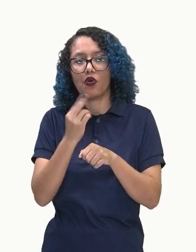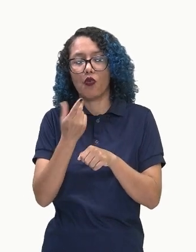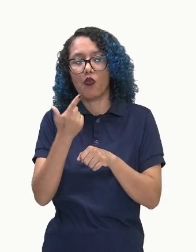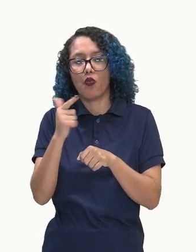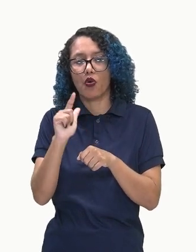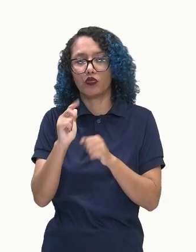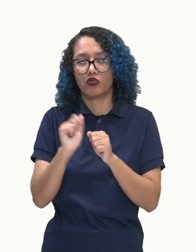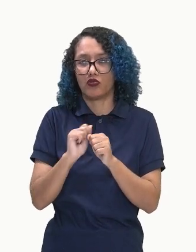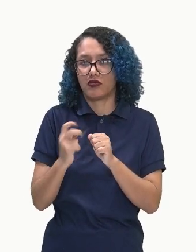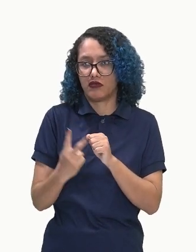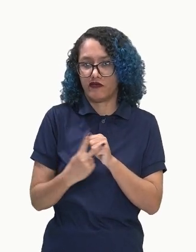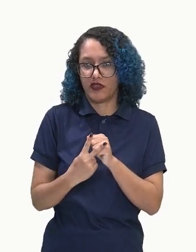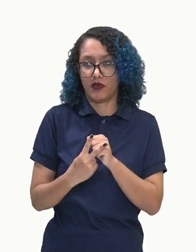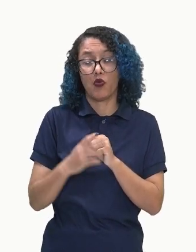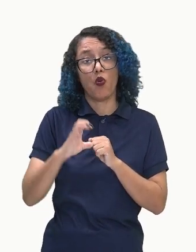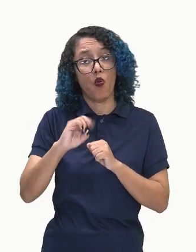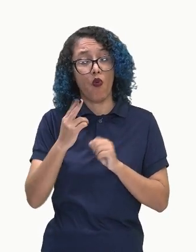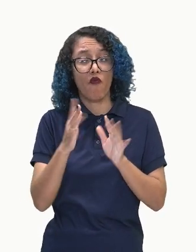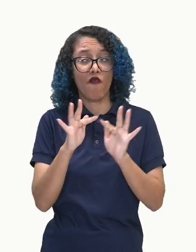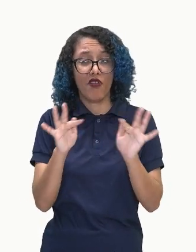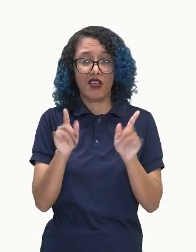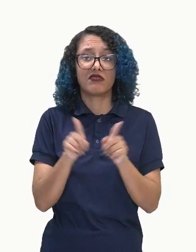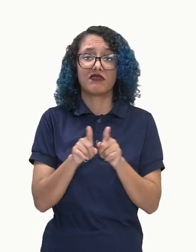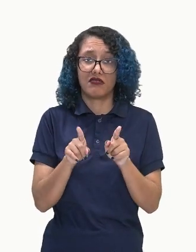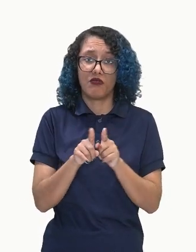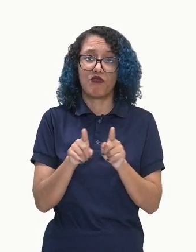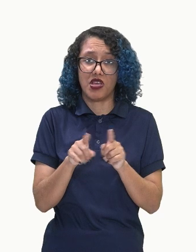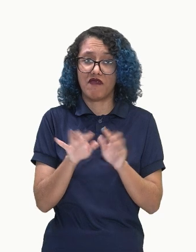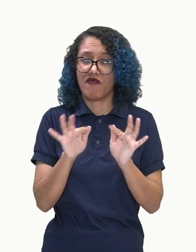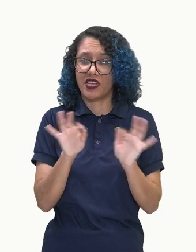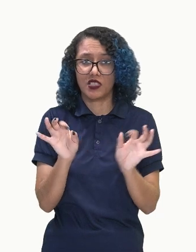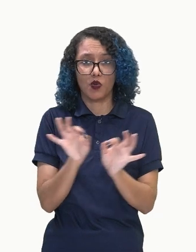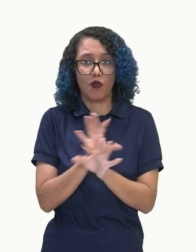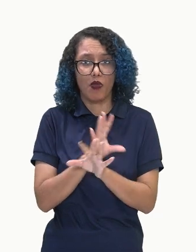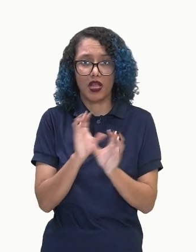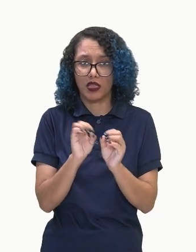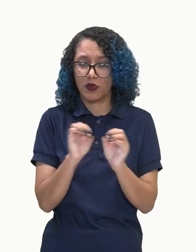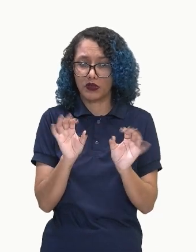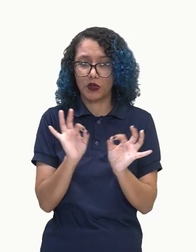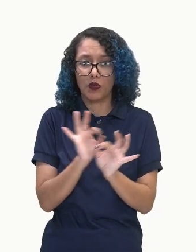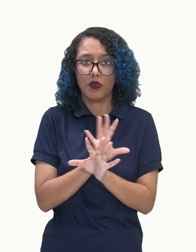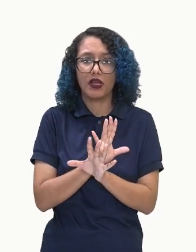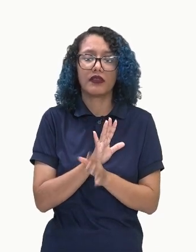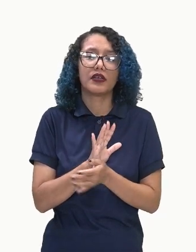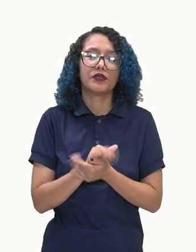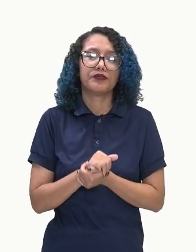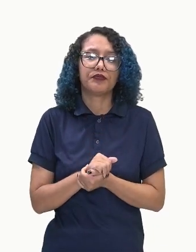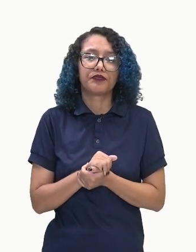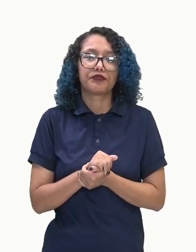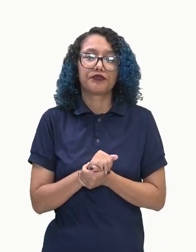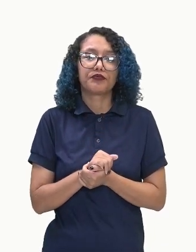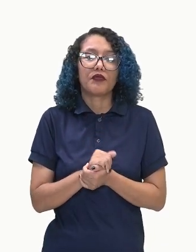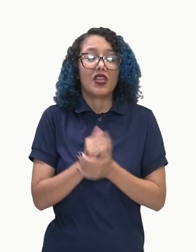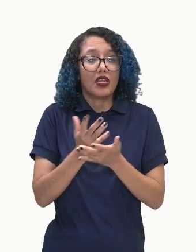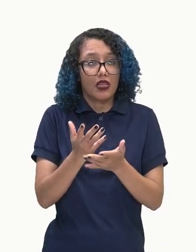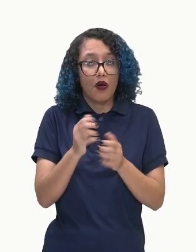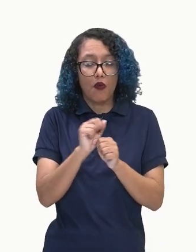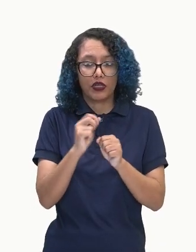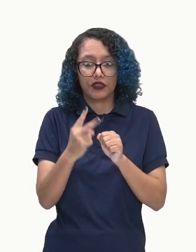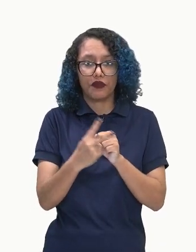advérbios. Ou frases, orações inteiras, tá? They typically, eles normalmente,